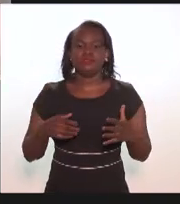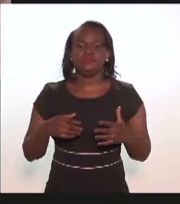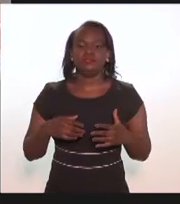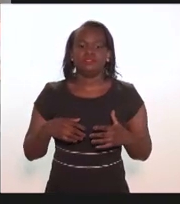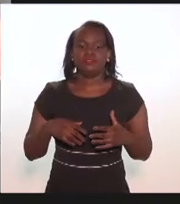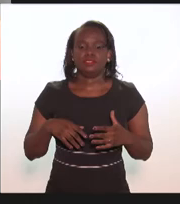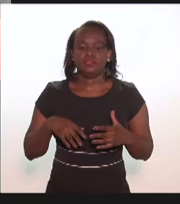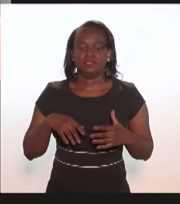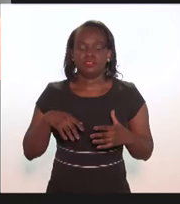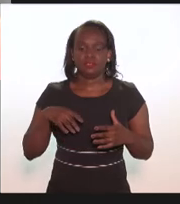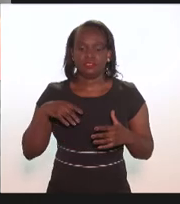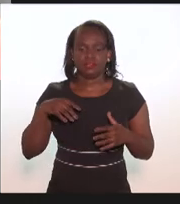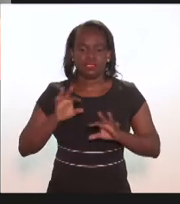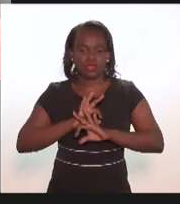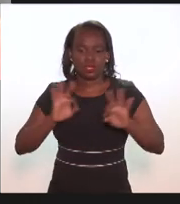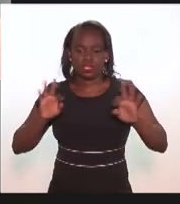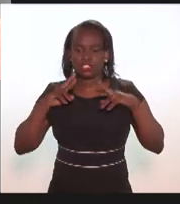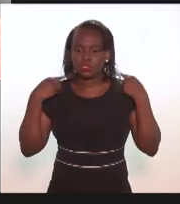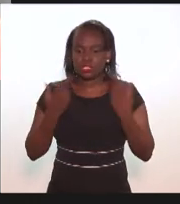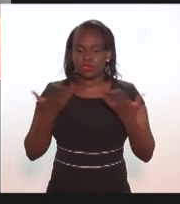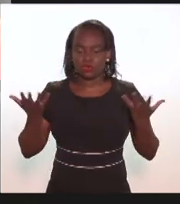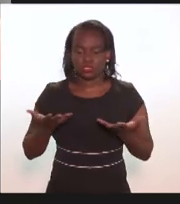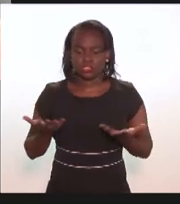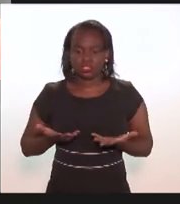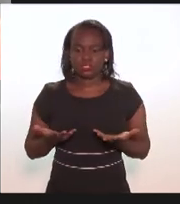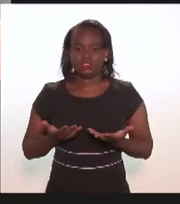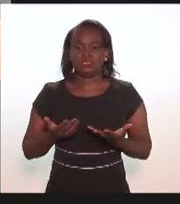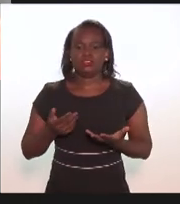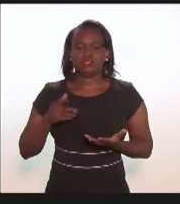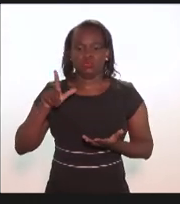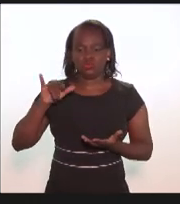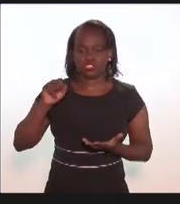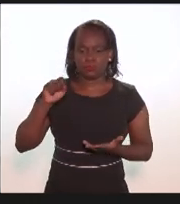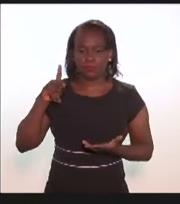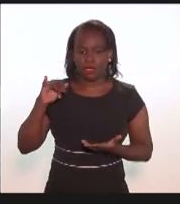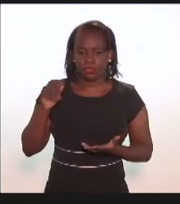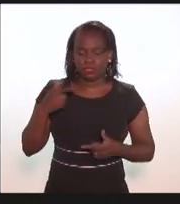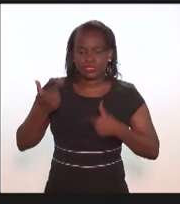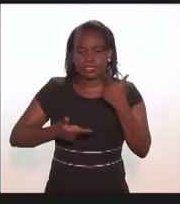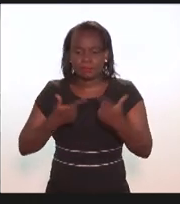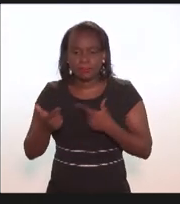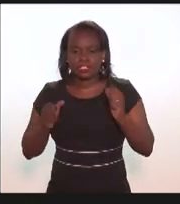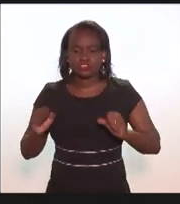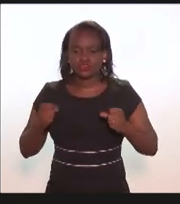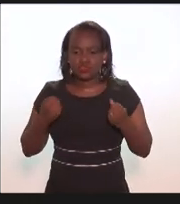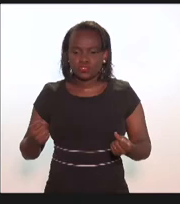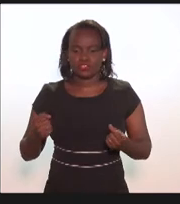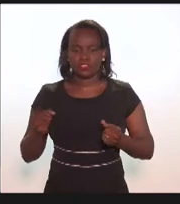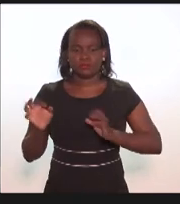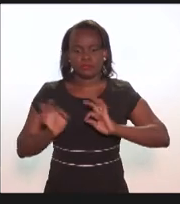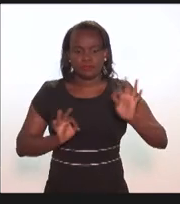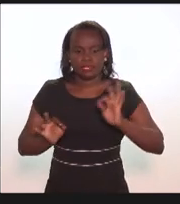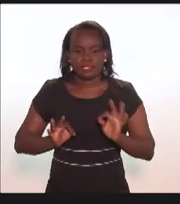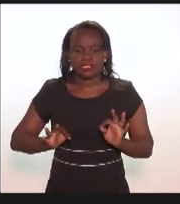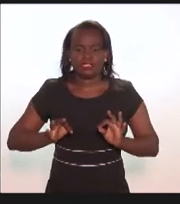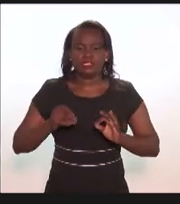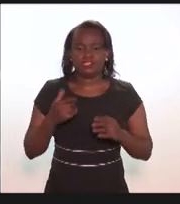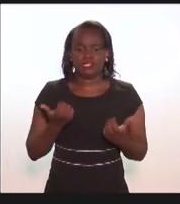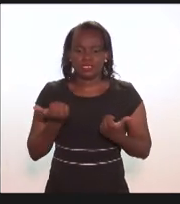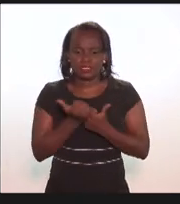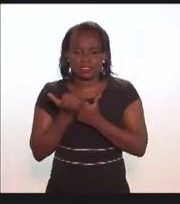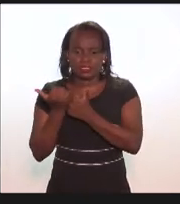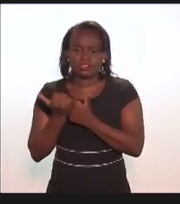mais essa excelente reunião de hoje. Enfim, o trabalho que a gente está procurando fazer, e tem apoiado muito a